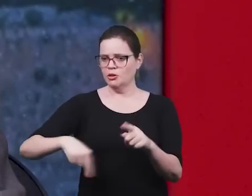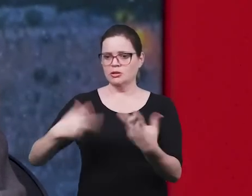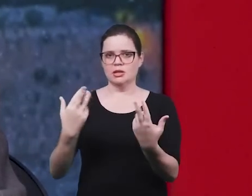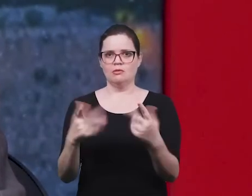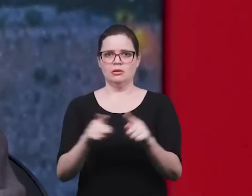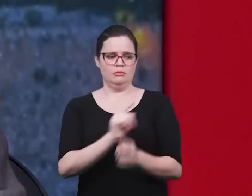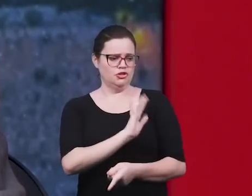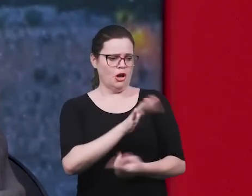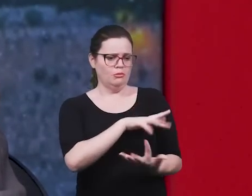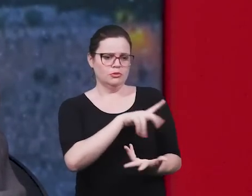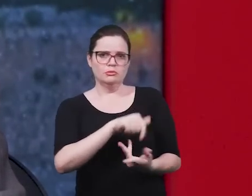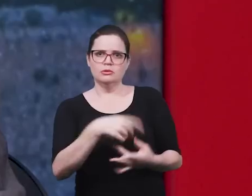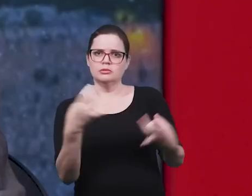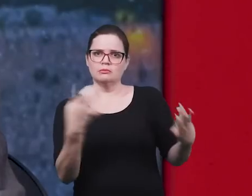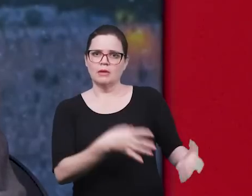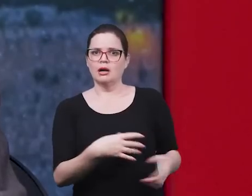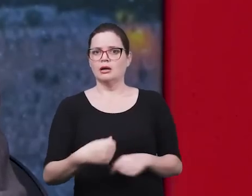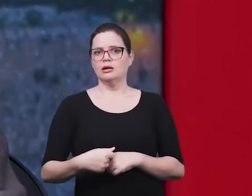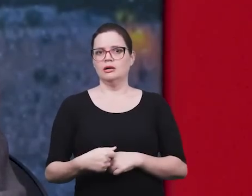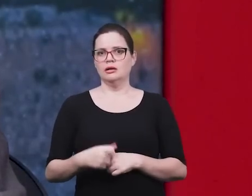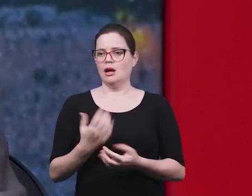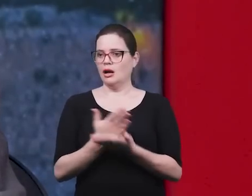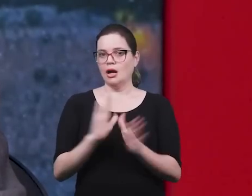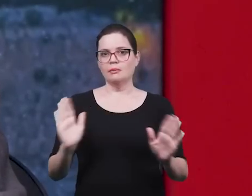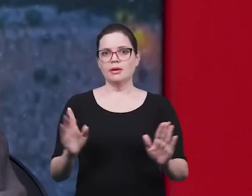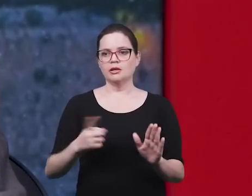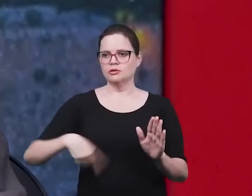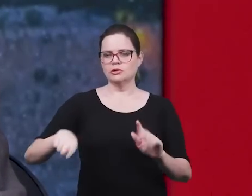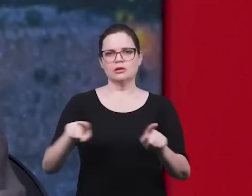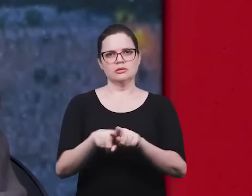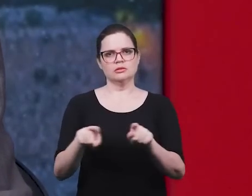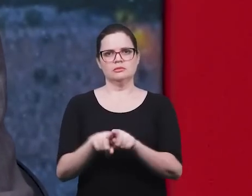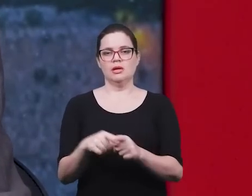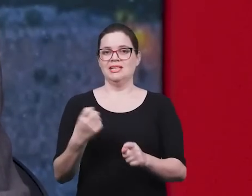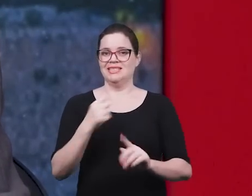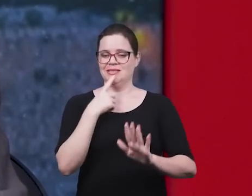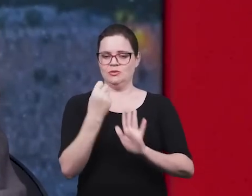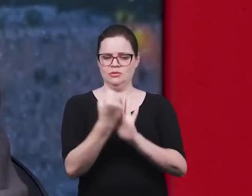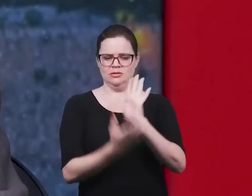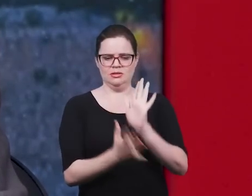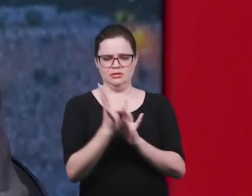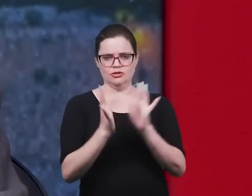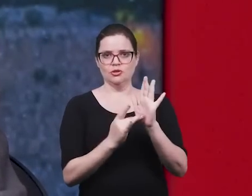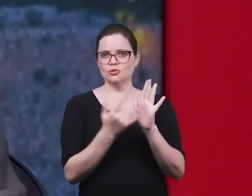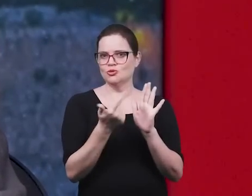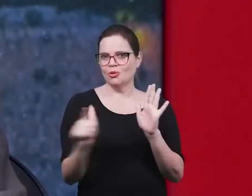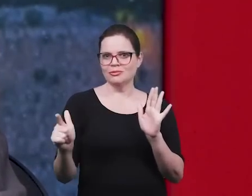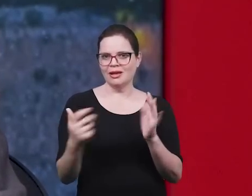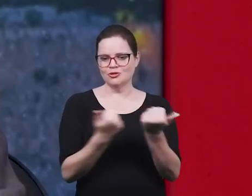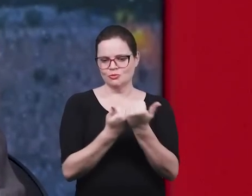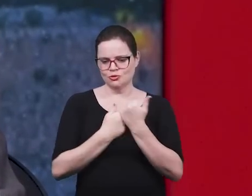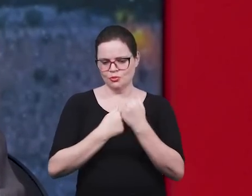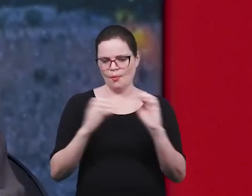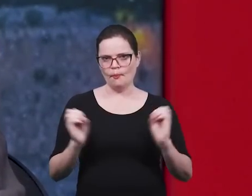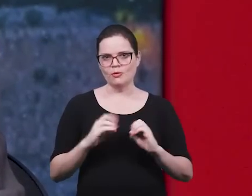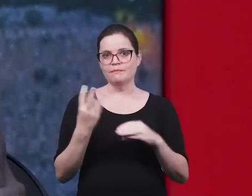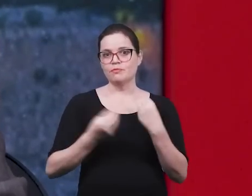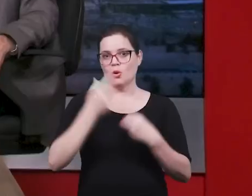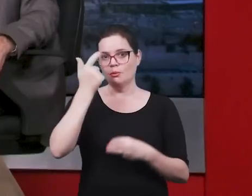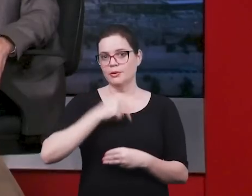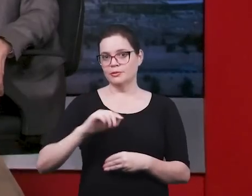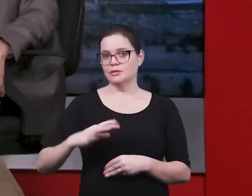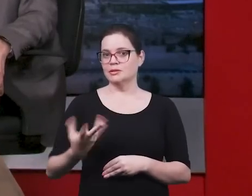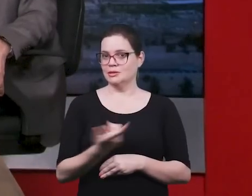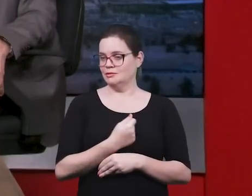jornada também. Sem o sangue derramado do Cordeiro de Deus, do Senhor Jesus, não haveria como iniciar essa jornada. Amém.